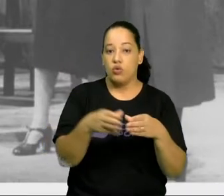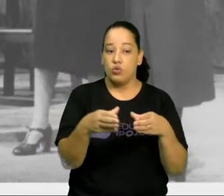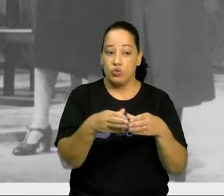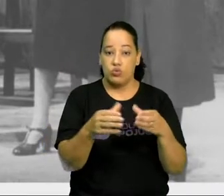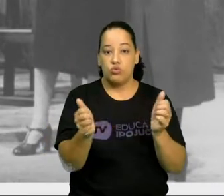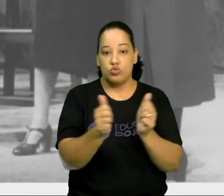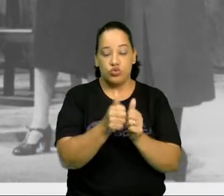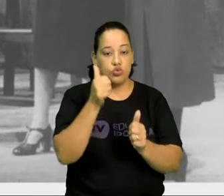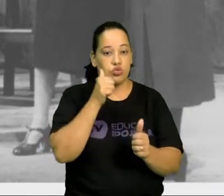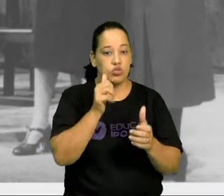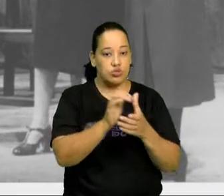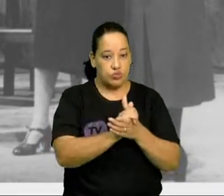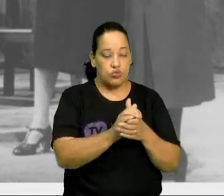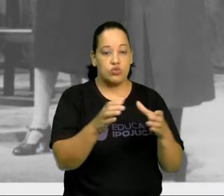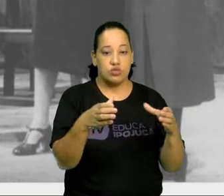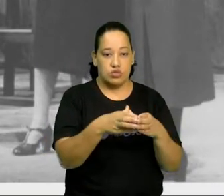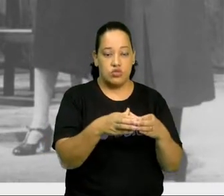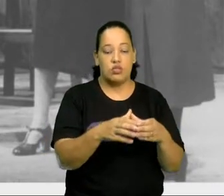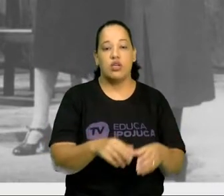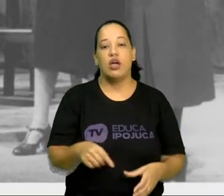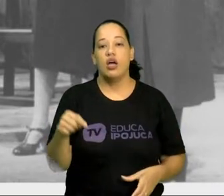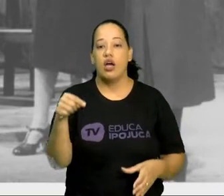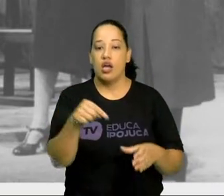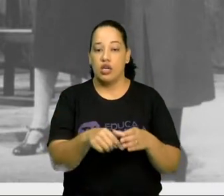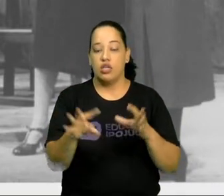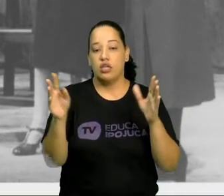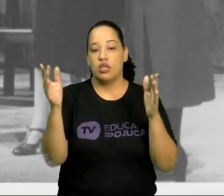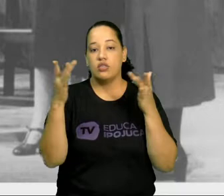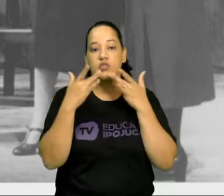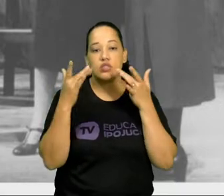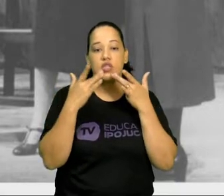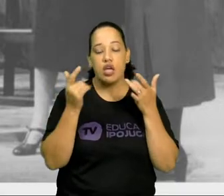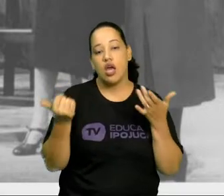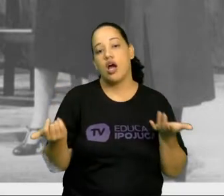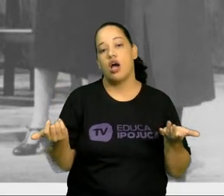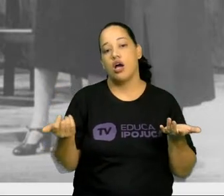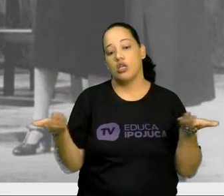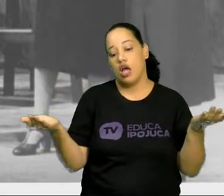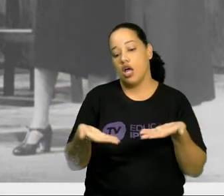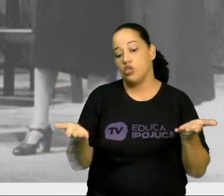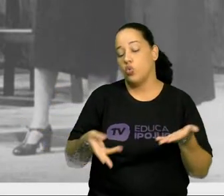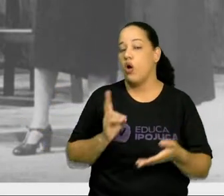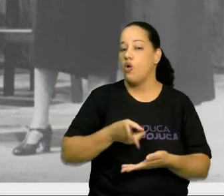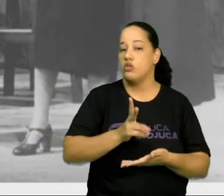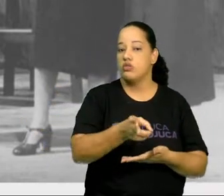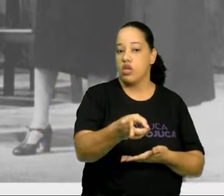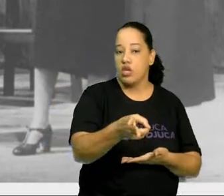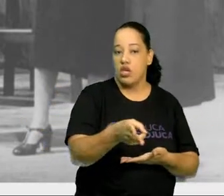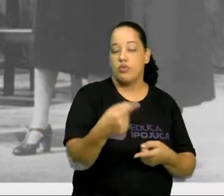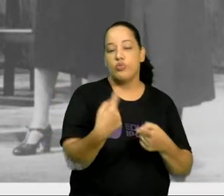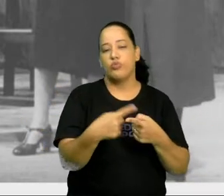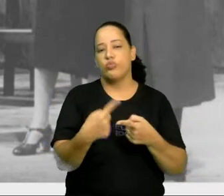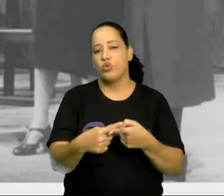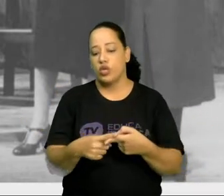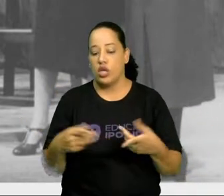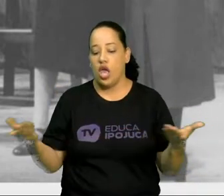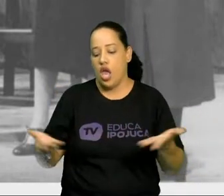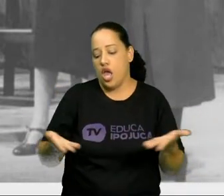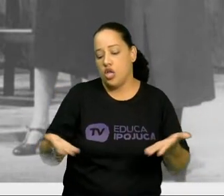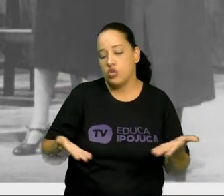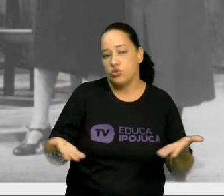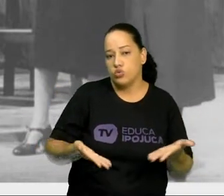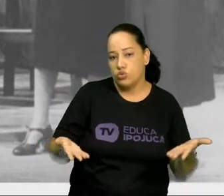né o teatro atual e sempre né o termo o teatro Debret é sempre atual porque ele trata de